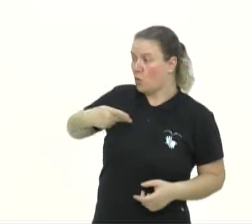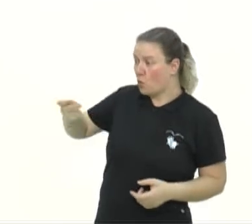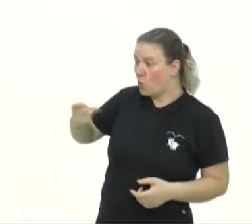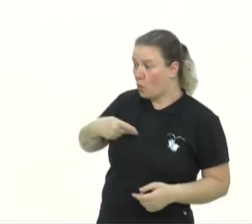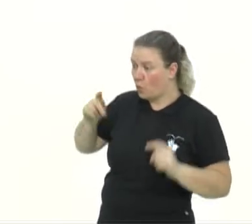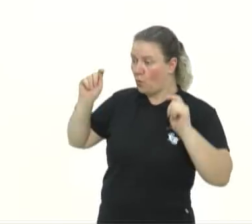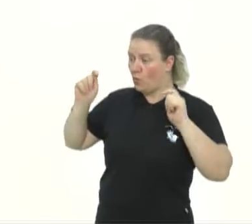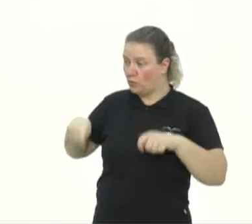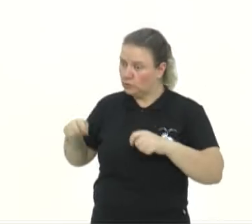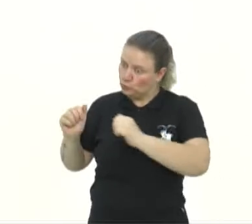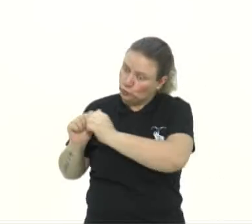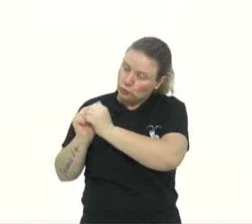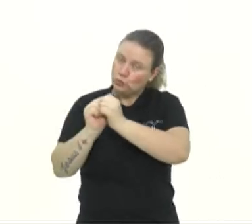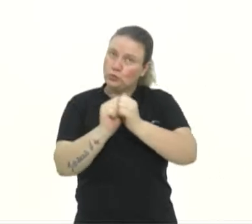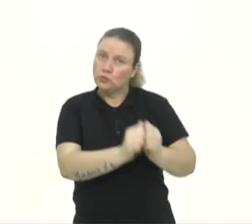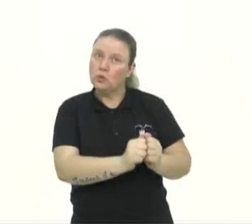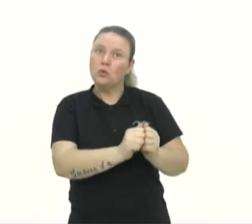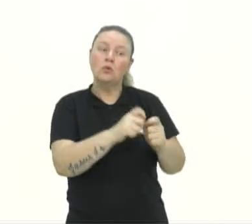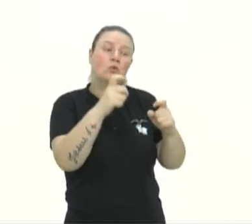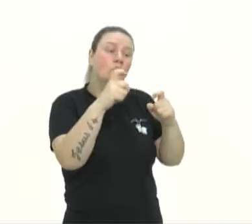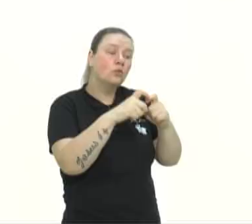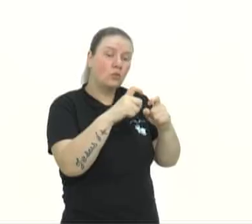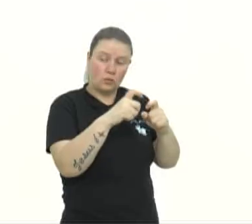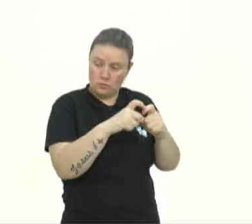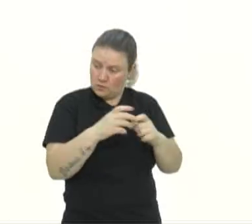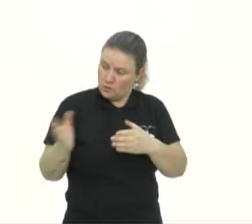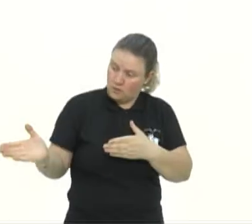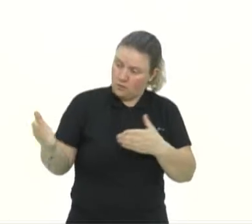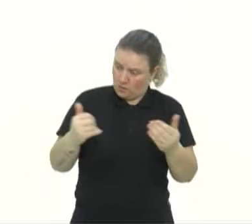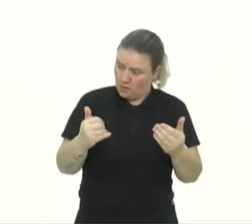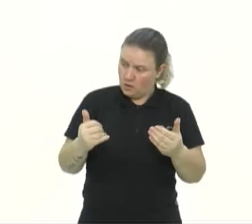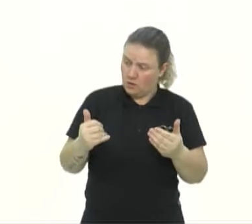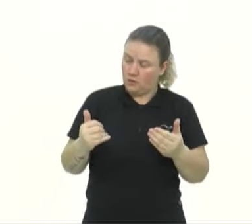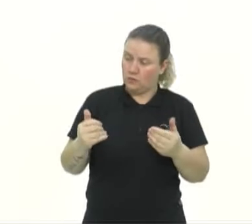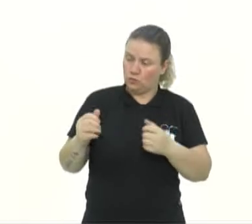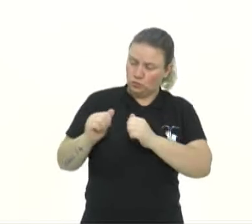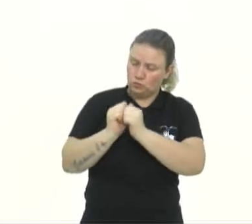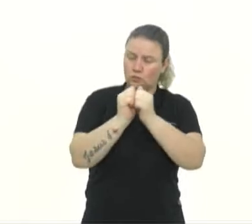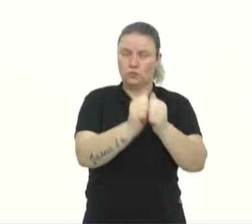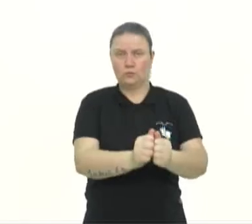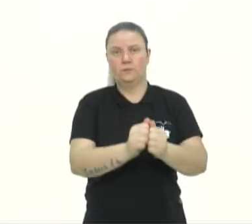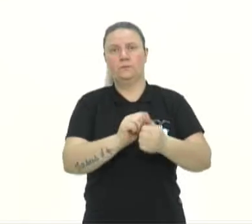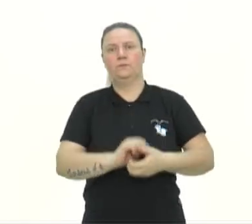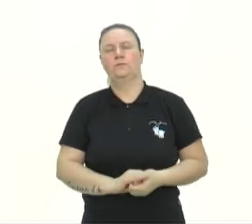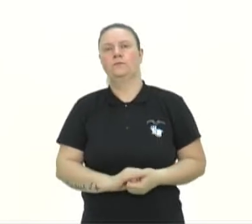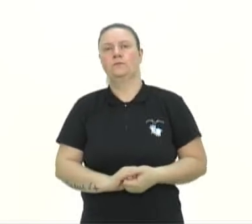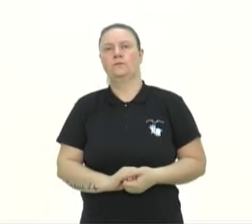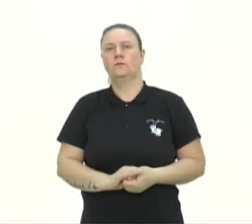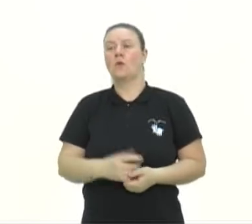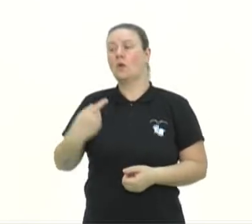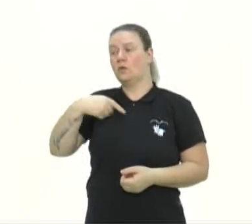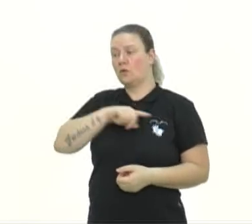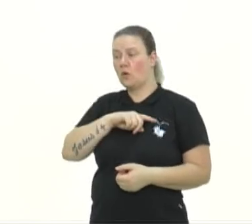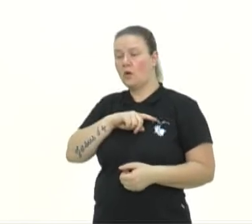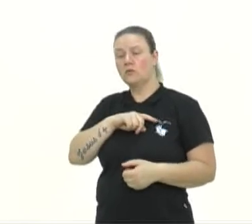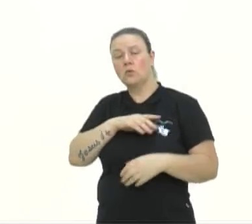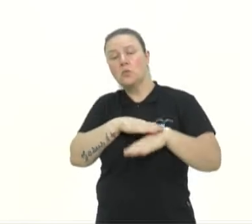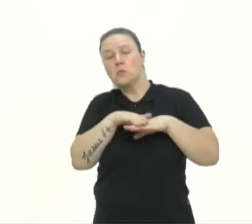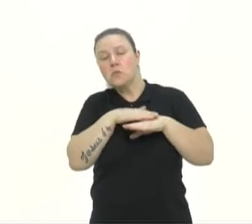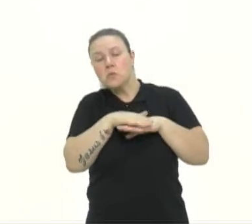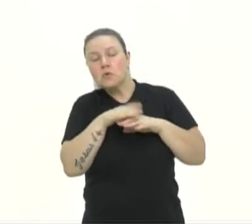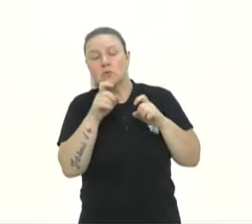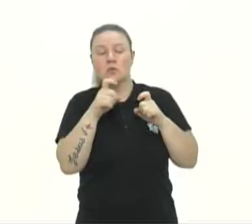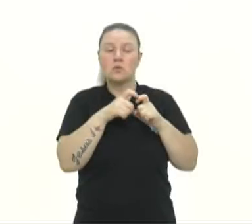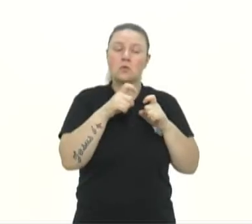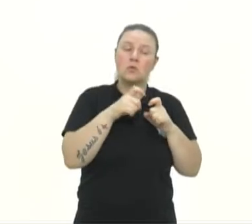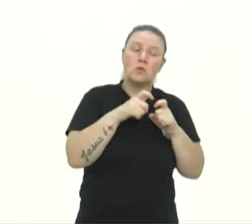não vamos junto no doutor? Vamos lá. A gente faz a consulta